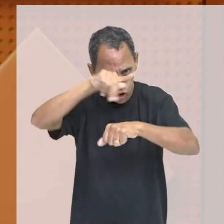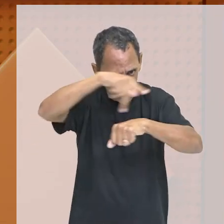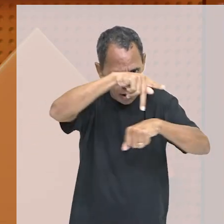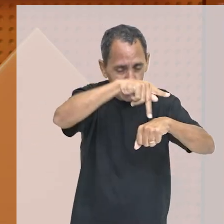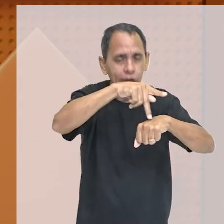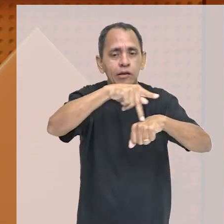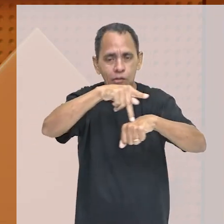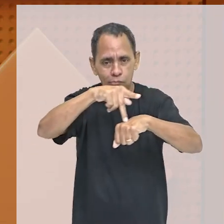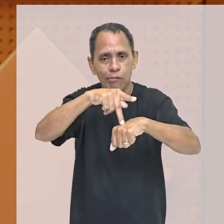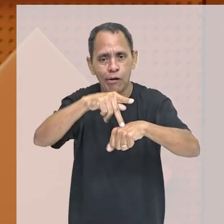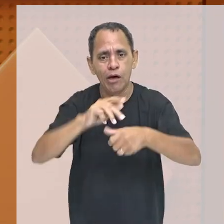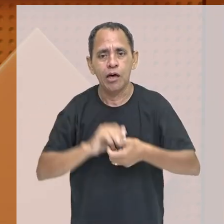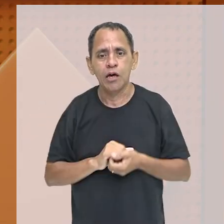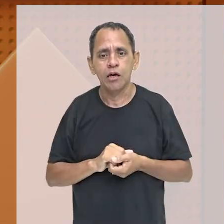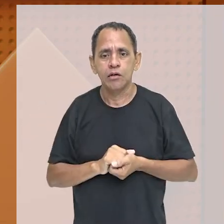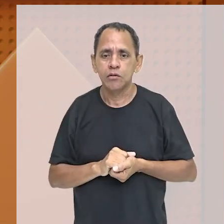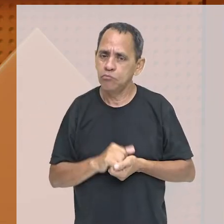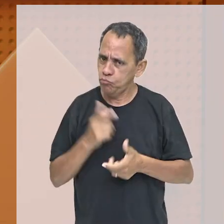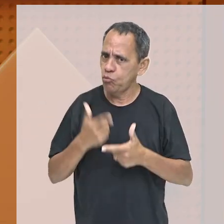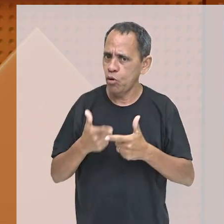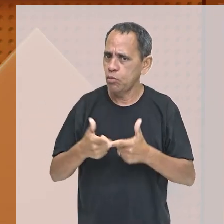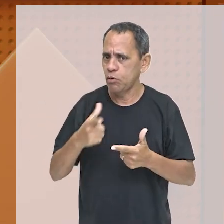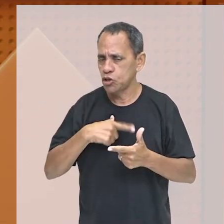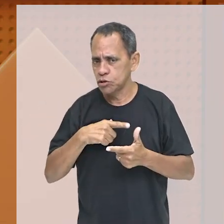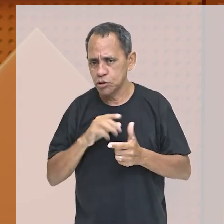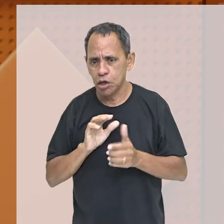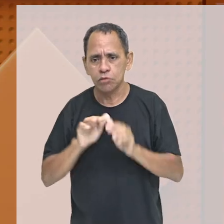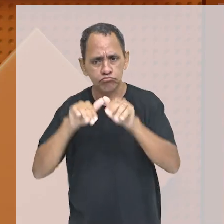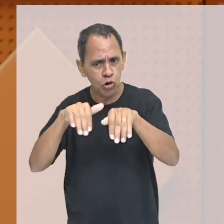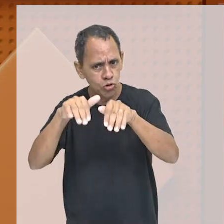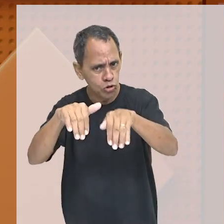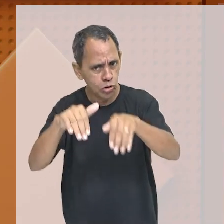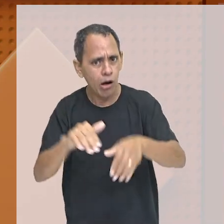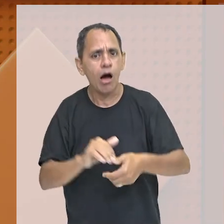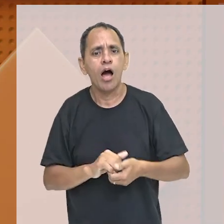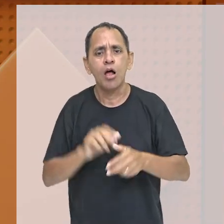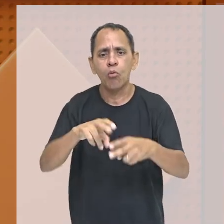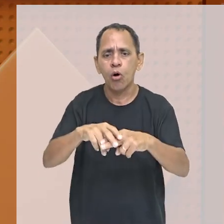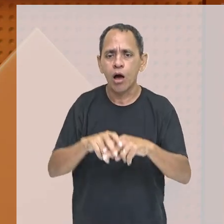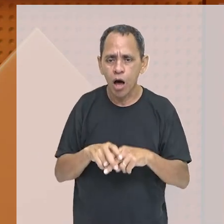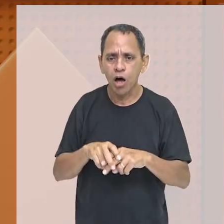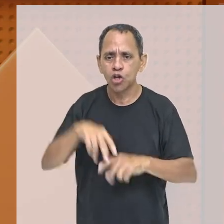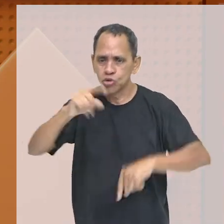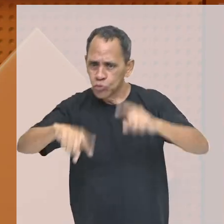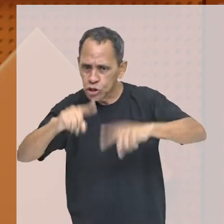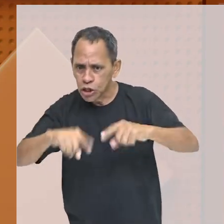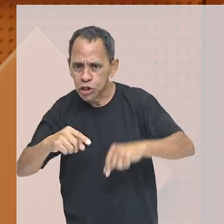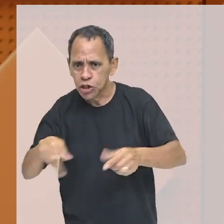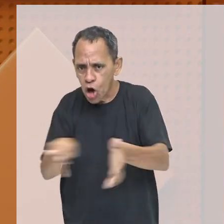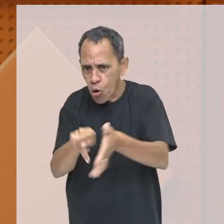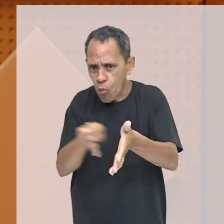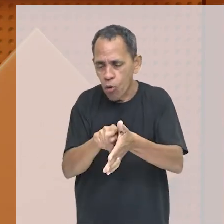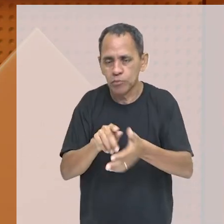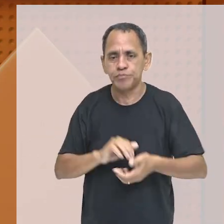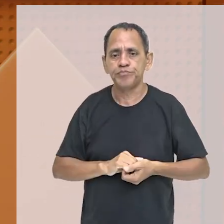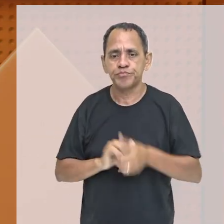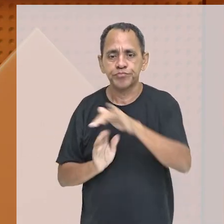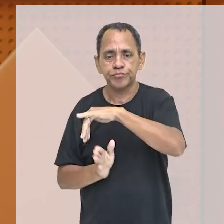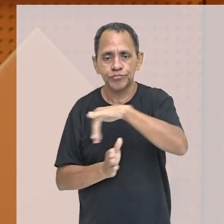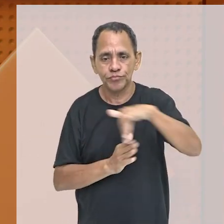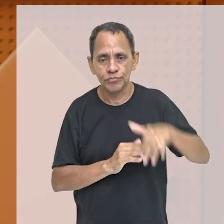geopolítica interessante também ali na Austrália. Tudo bem? Vamos falar um pouco sobre